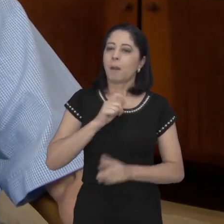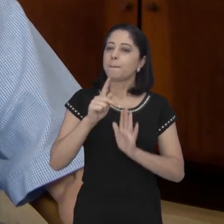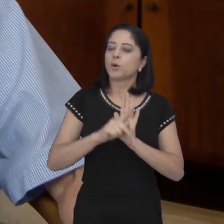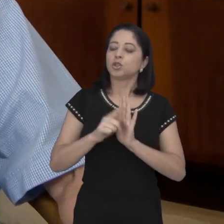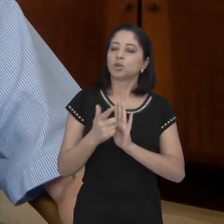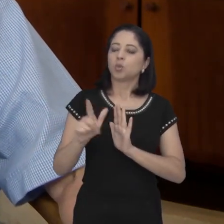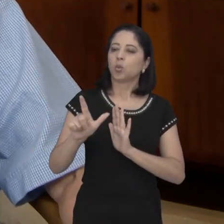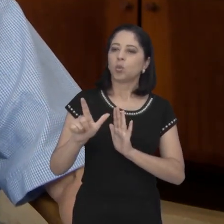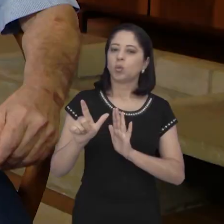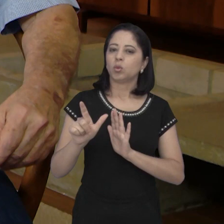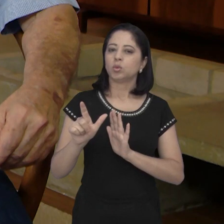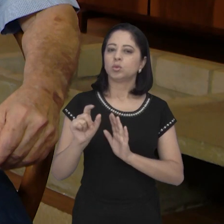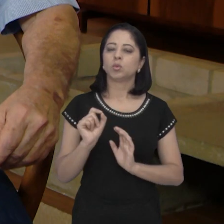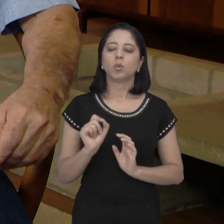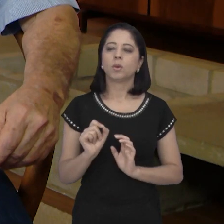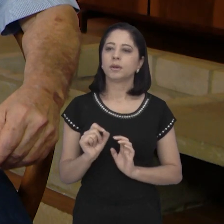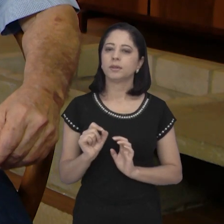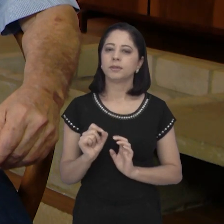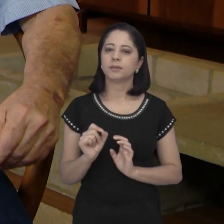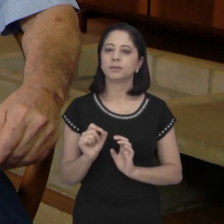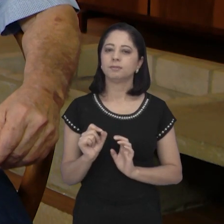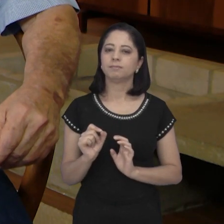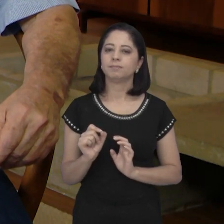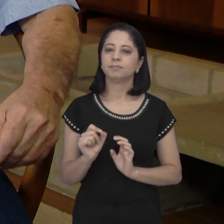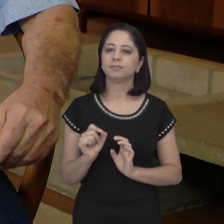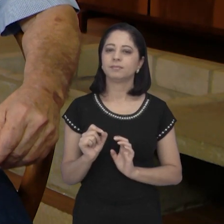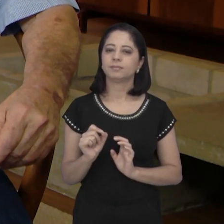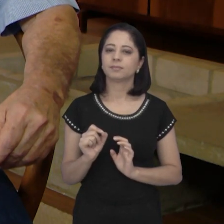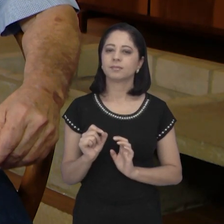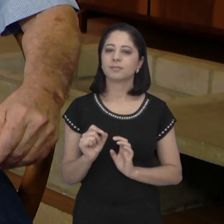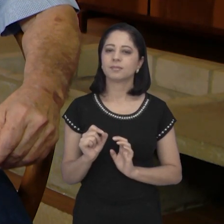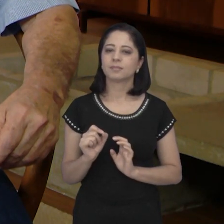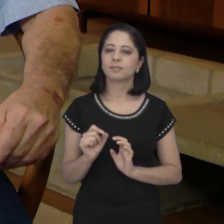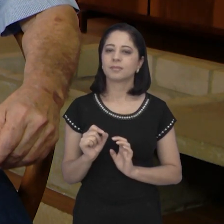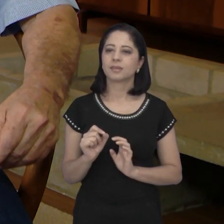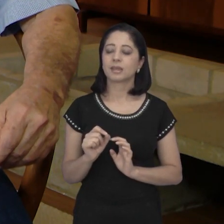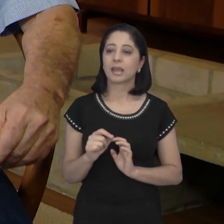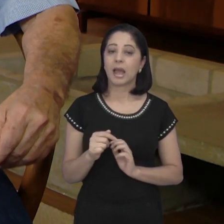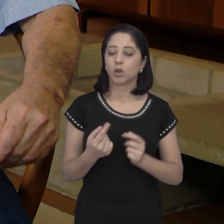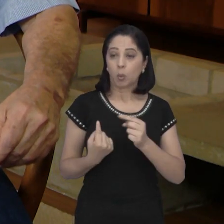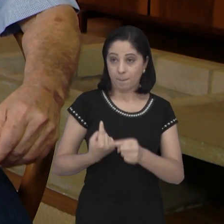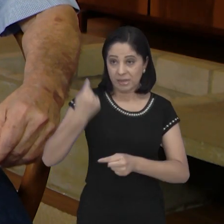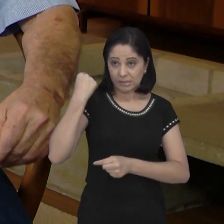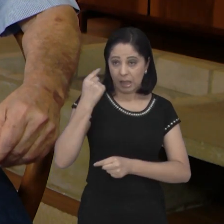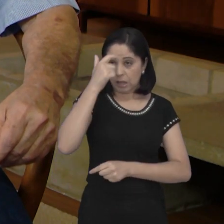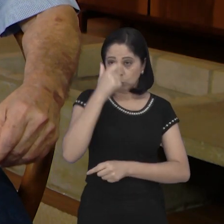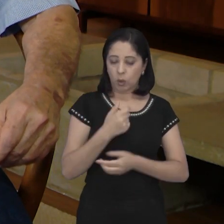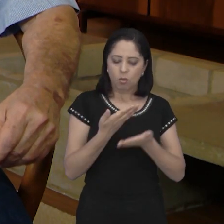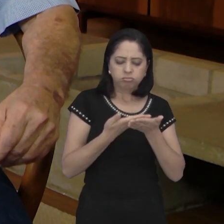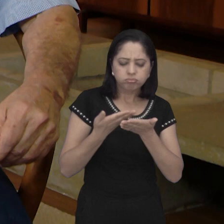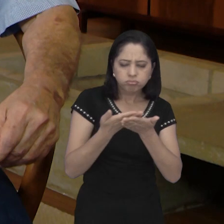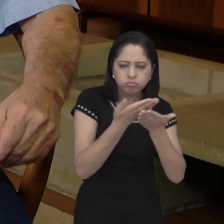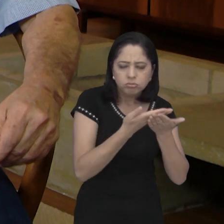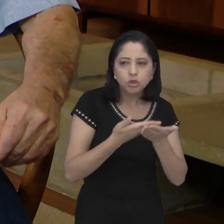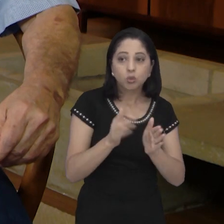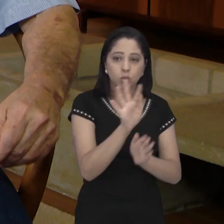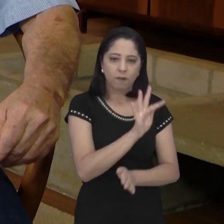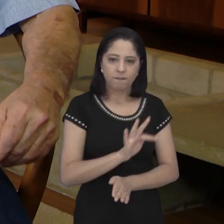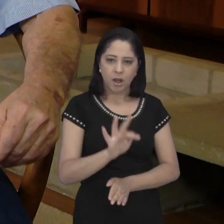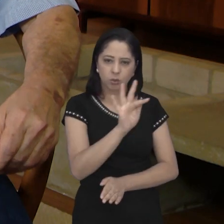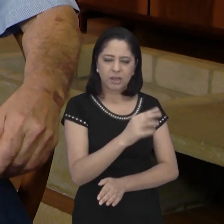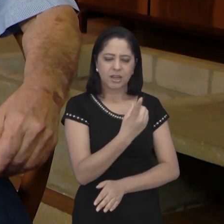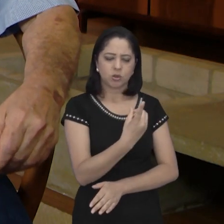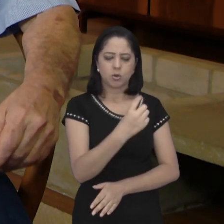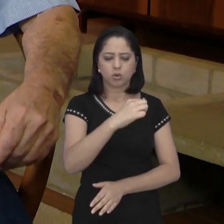repertório como arquiteto. A casa me proporciona uma certa alegria, né,